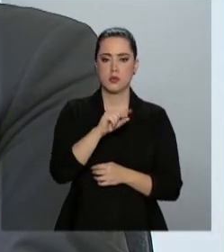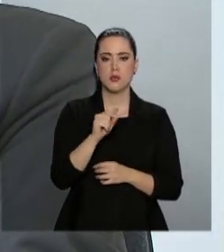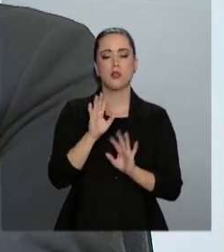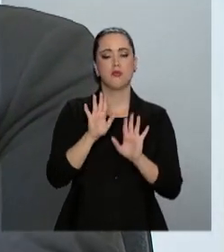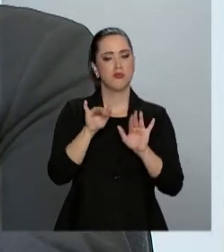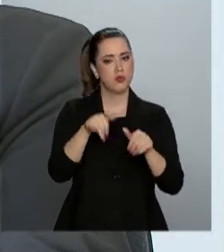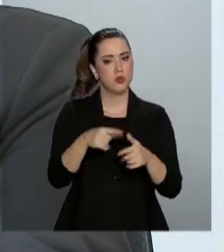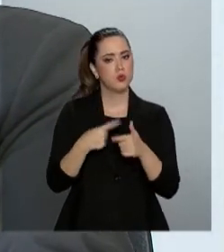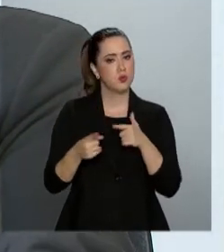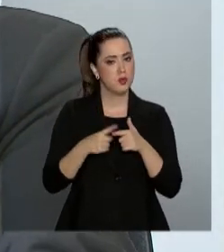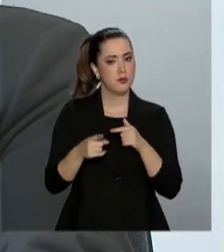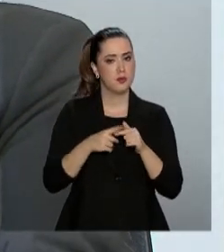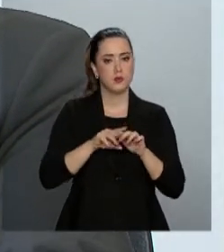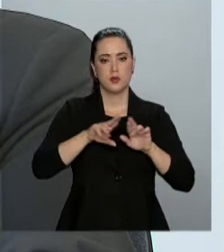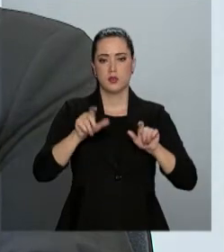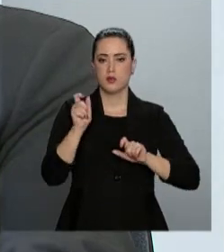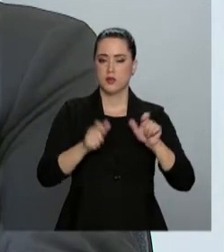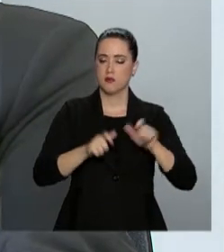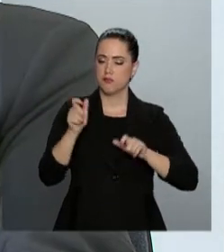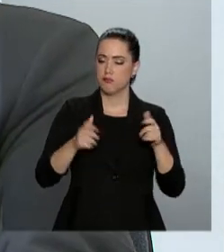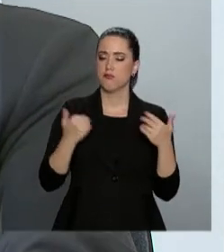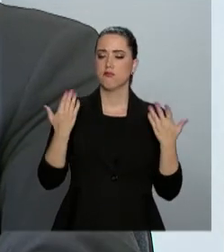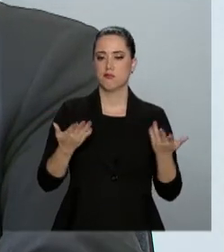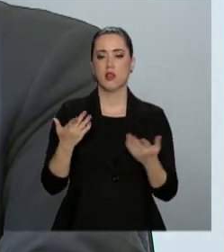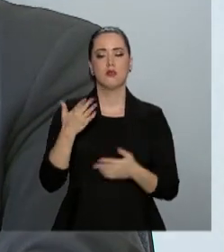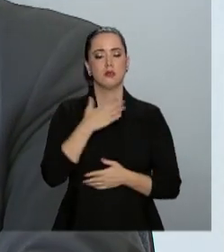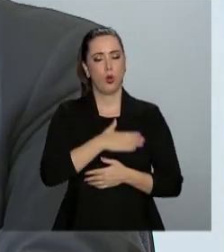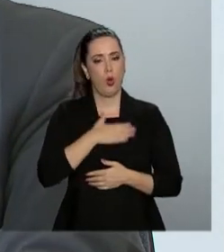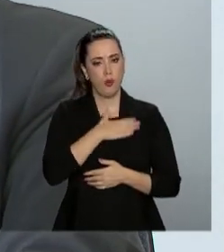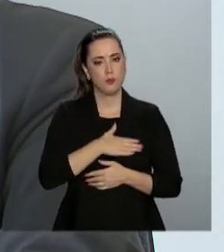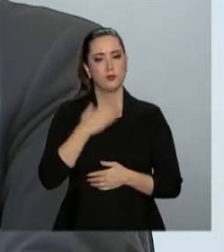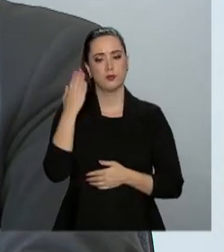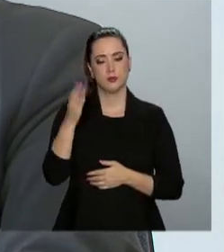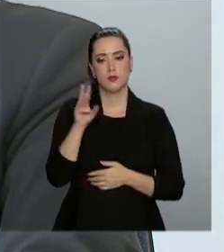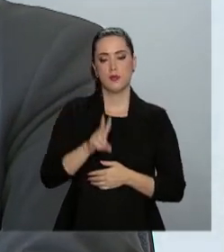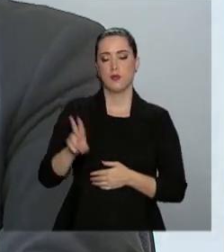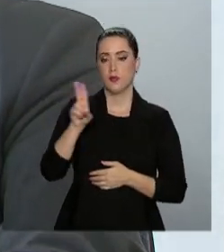E vários usuários, a grande maioria dos usuários se diz satisfeita com o resultado.